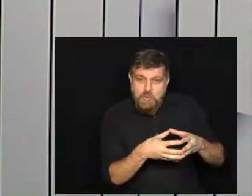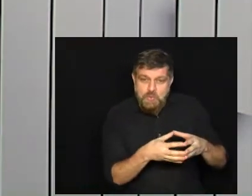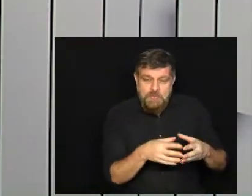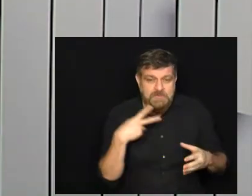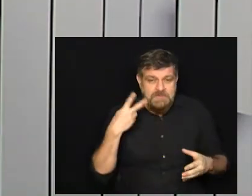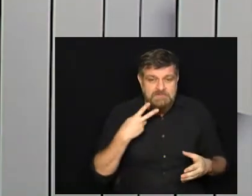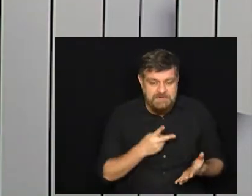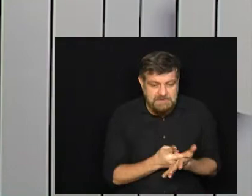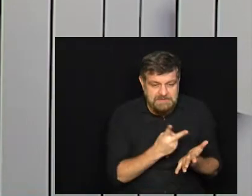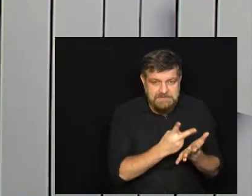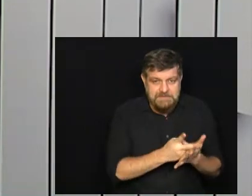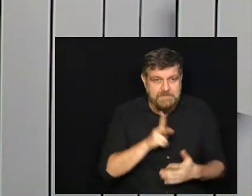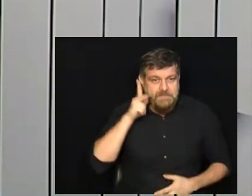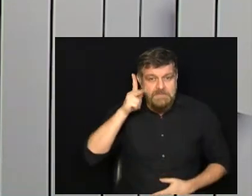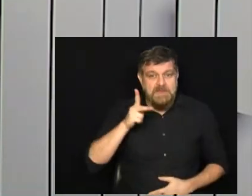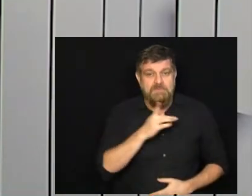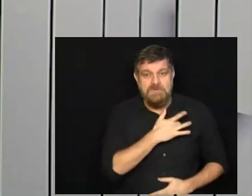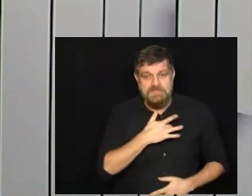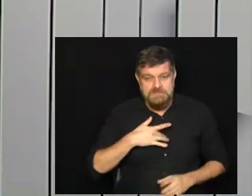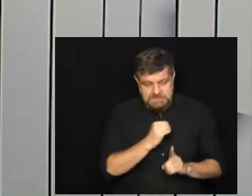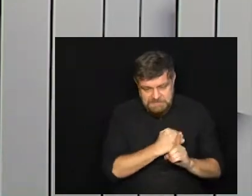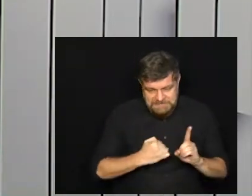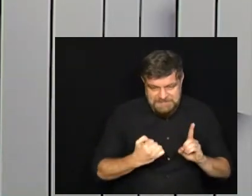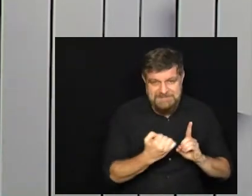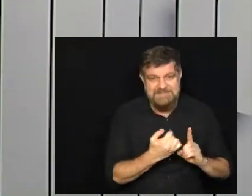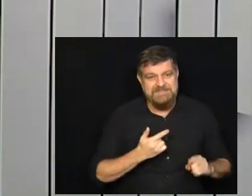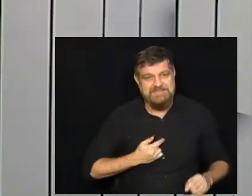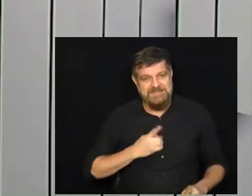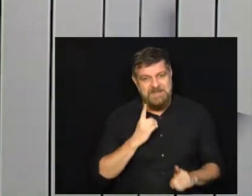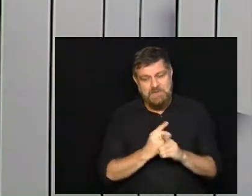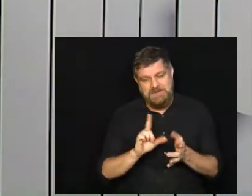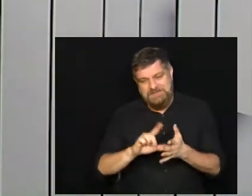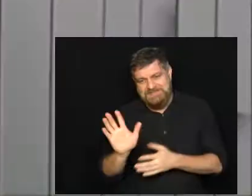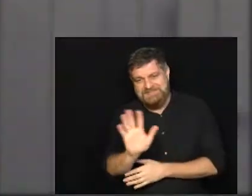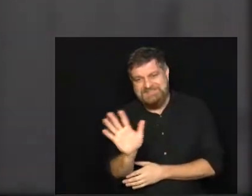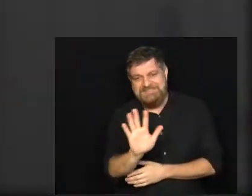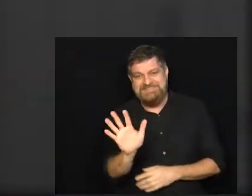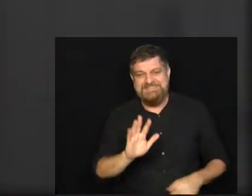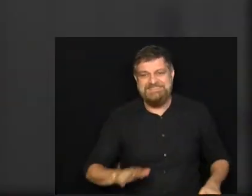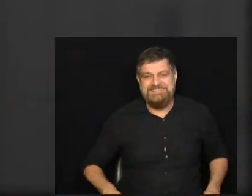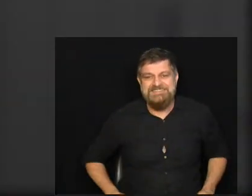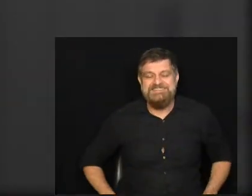da Comissão Permanente de Política Social e Saúde. Até lá. Tchau, tchau.